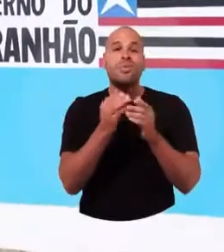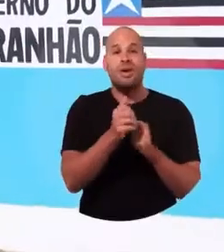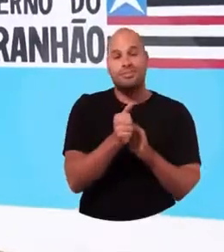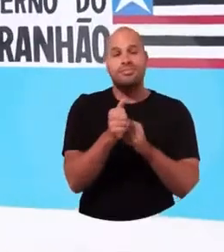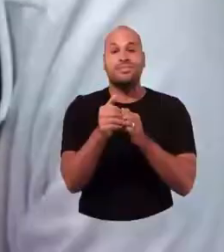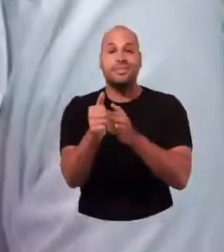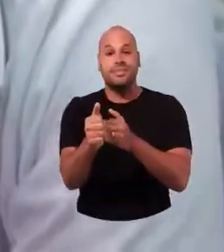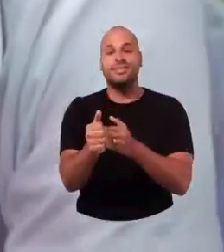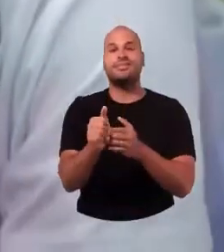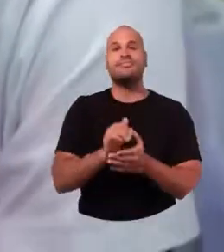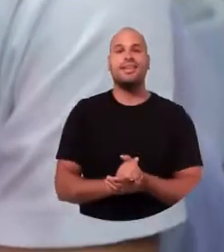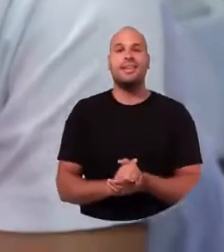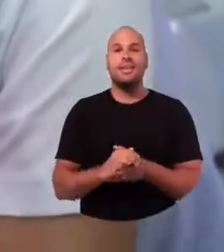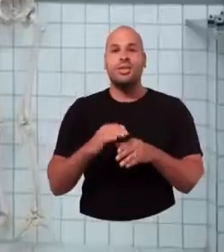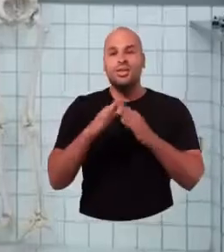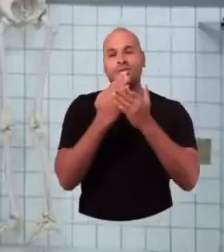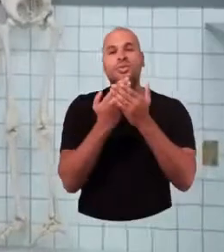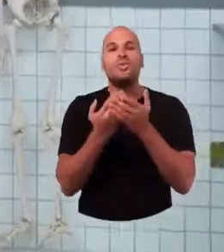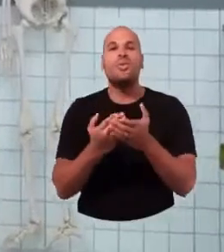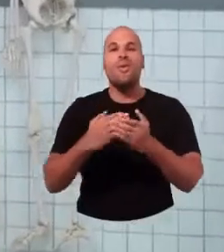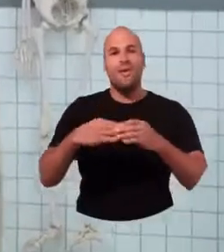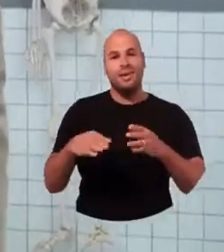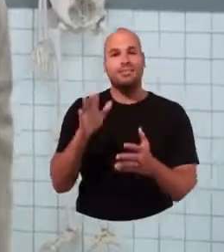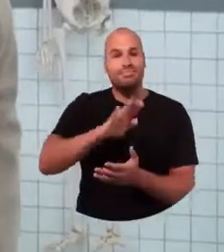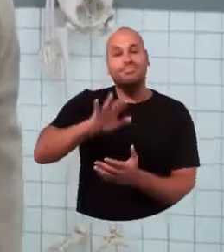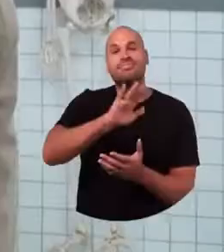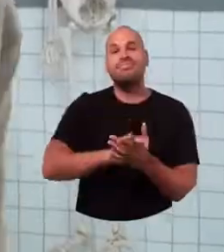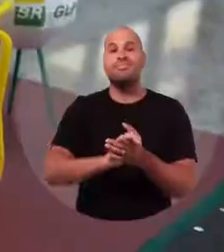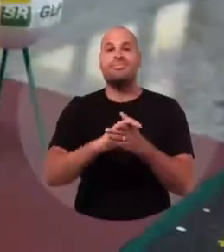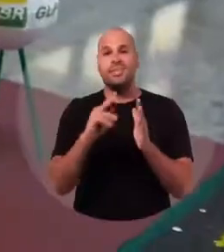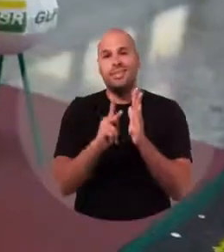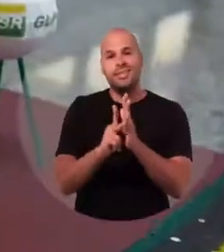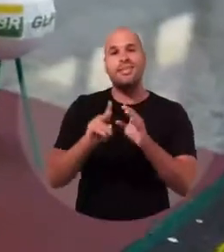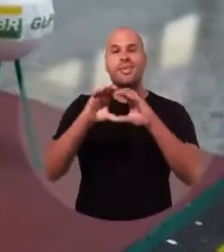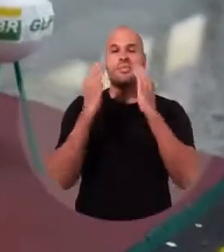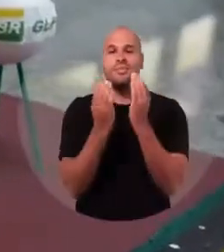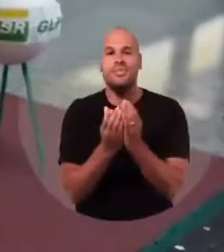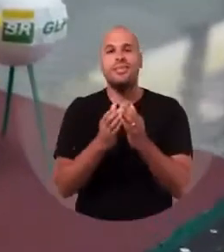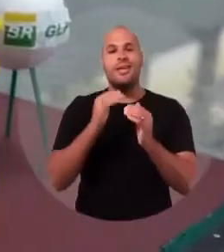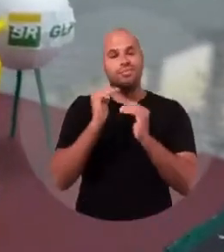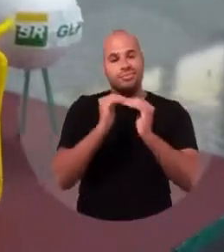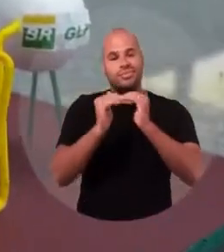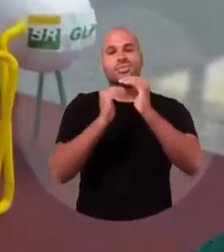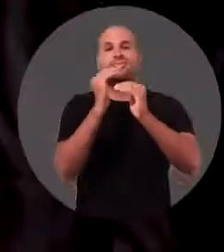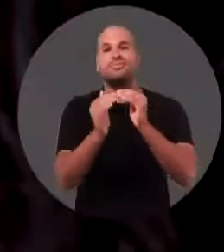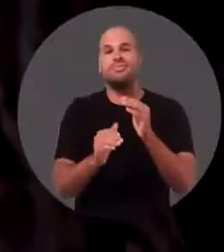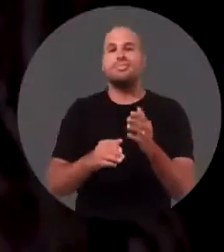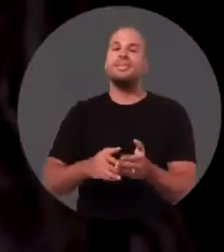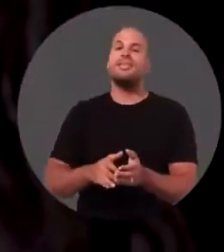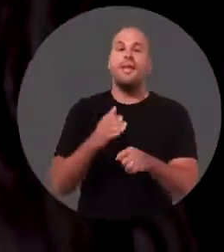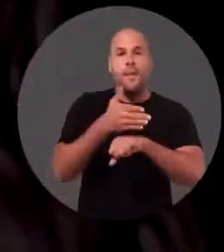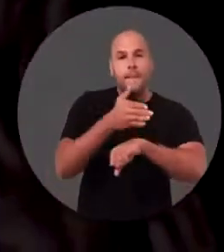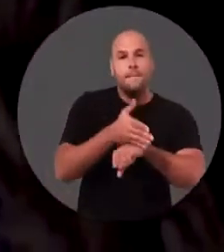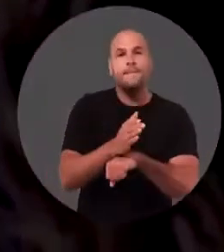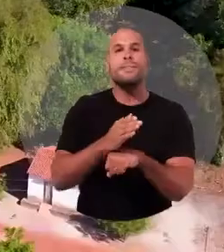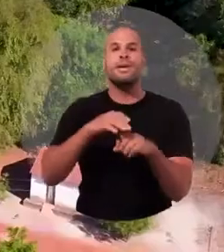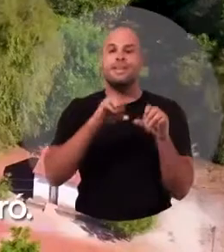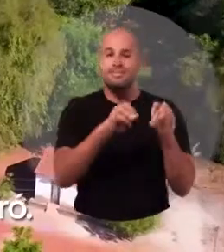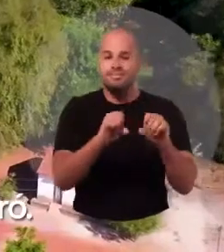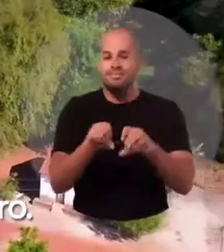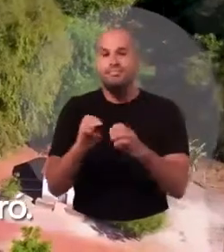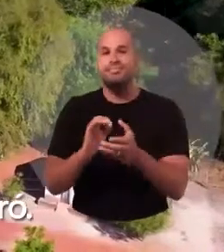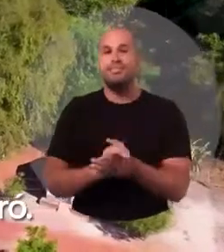unidades regionais, inclusive com qualificação profissional e participação da comunidade no processo de desenvolvimento das práticas de